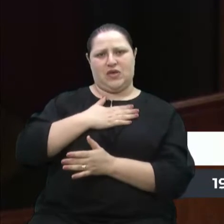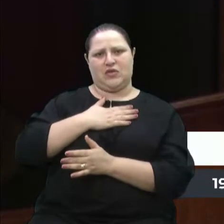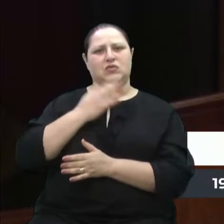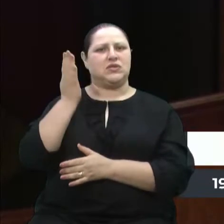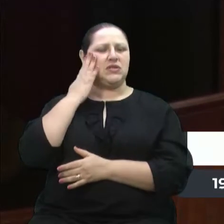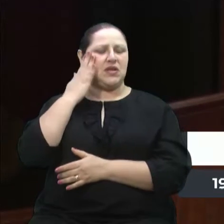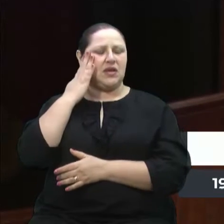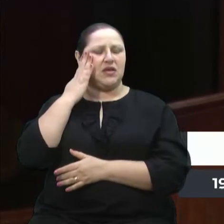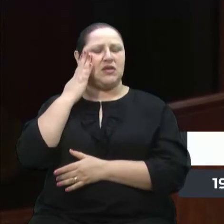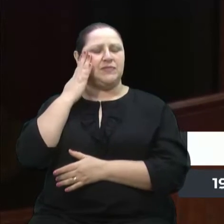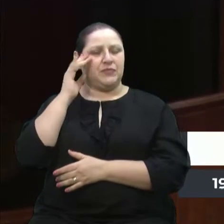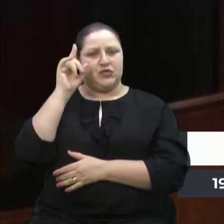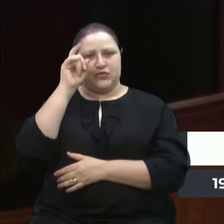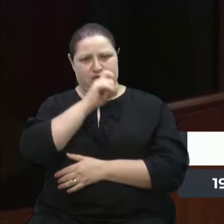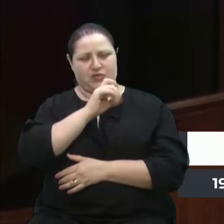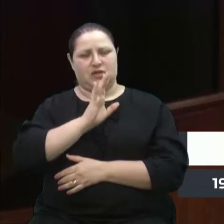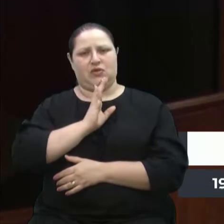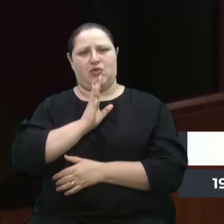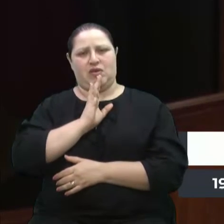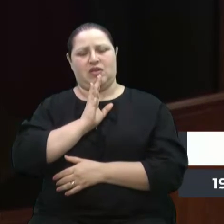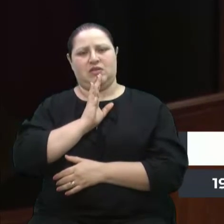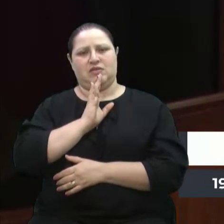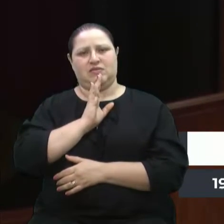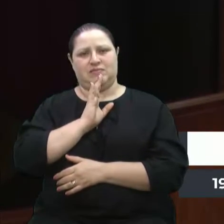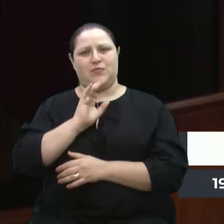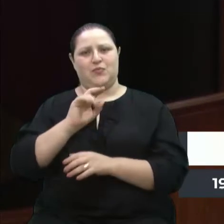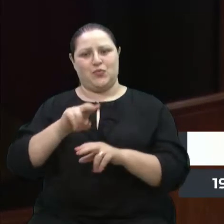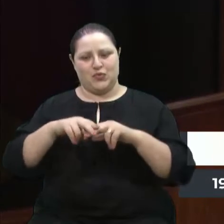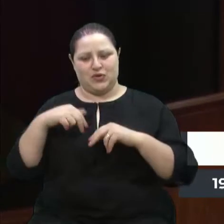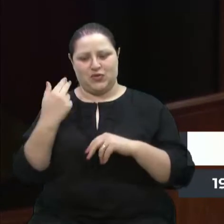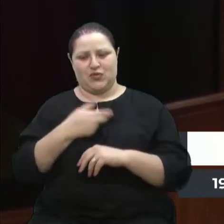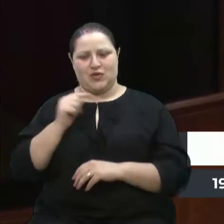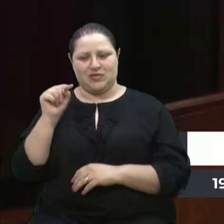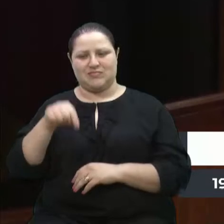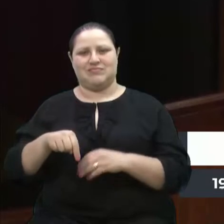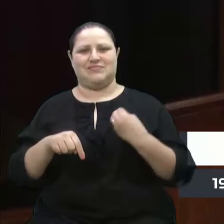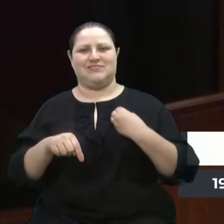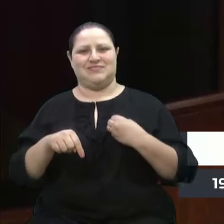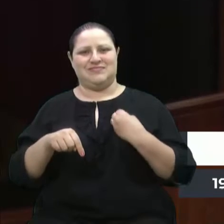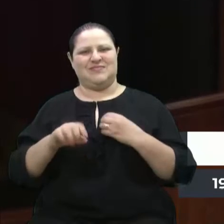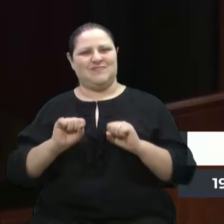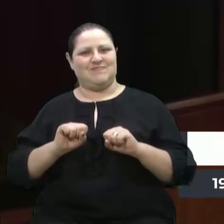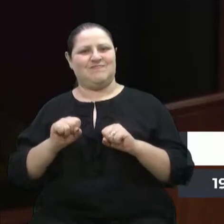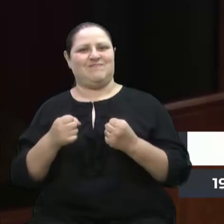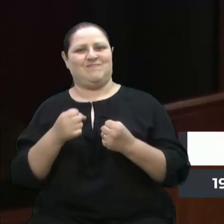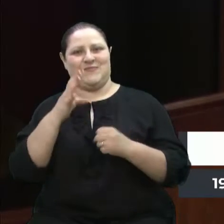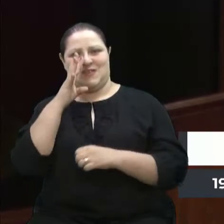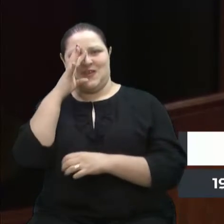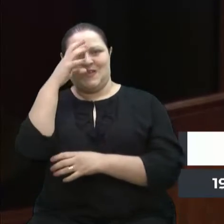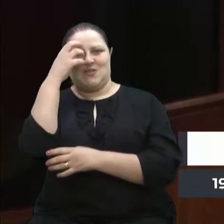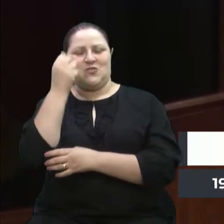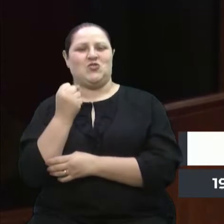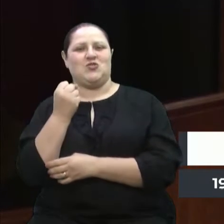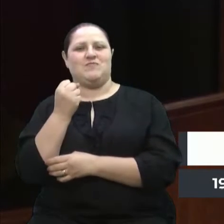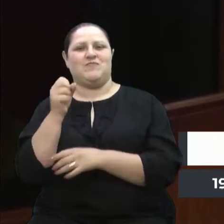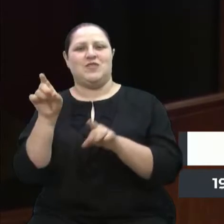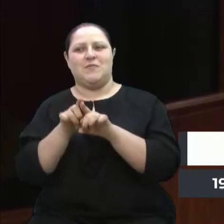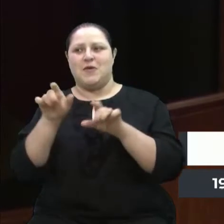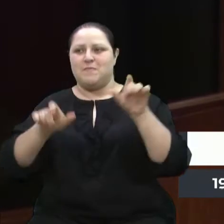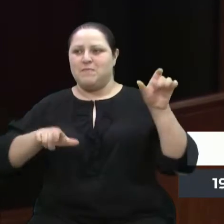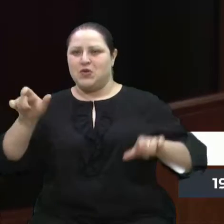por isso que a gente está aqui, né, para resistir e dar a voz para muitos que não